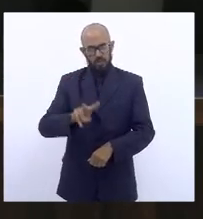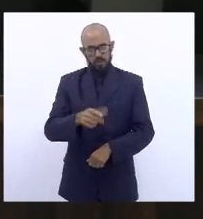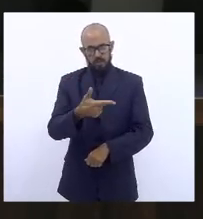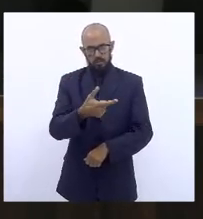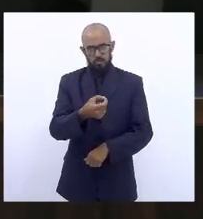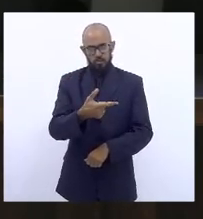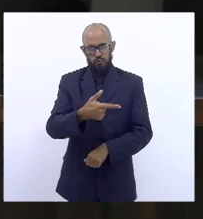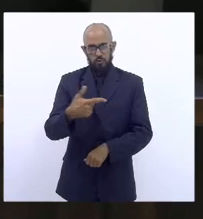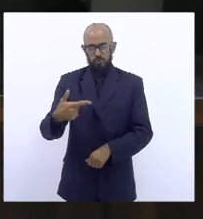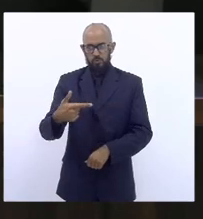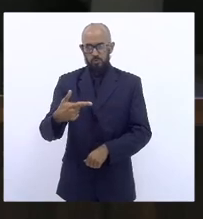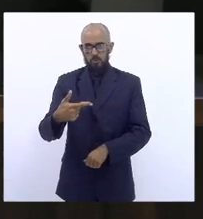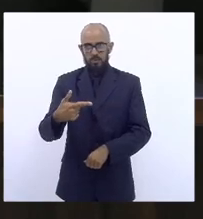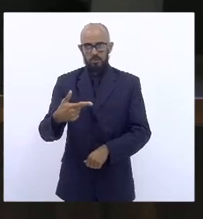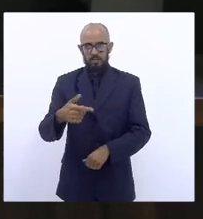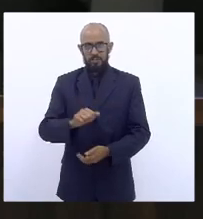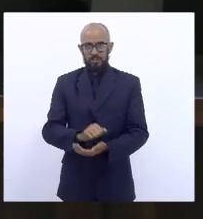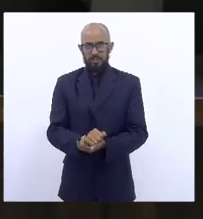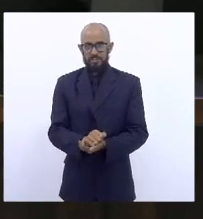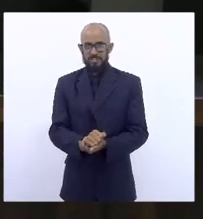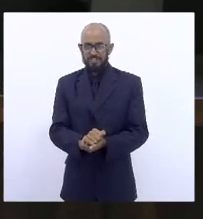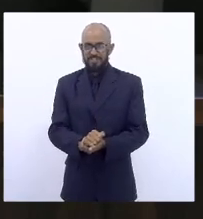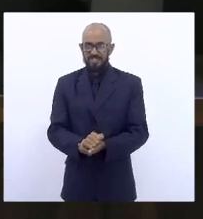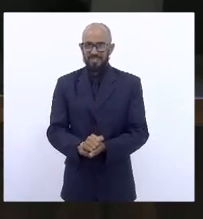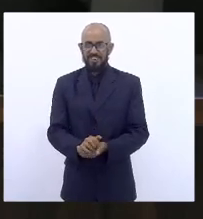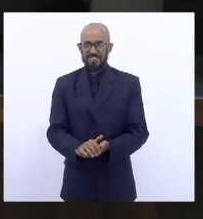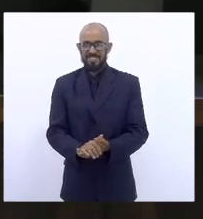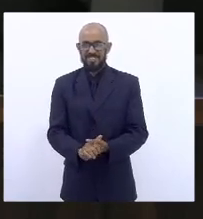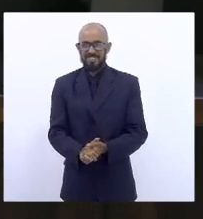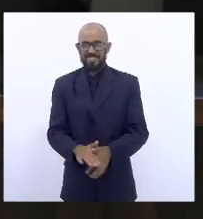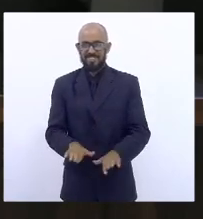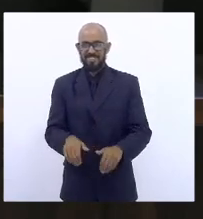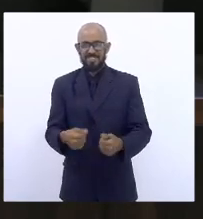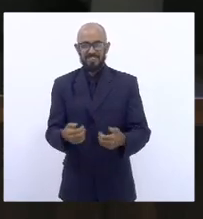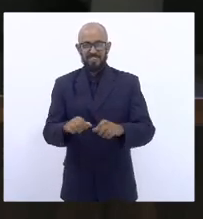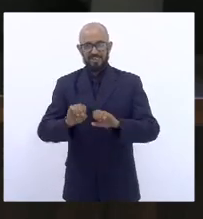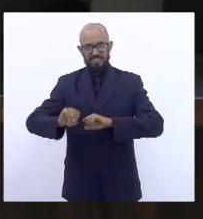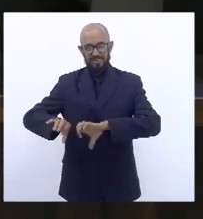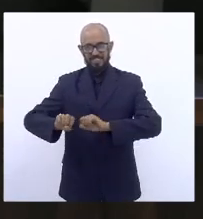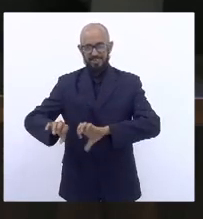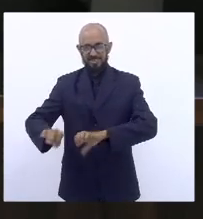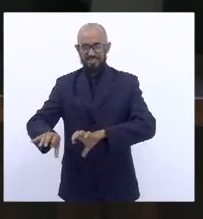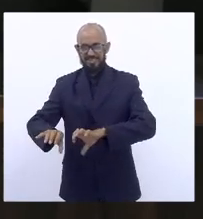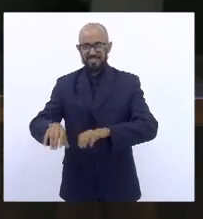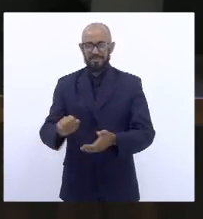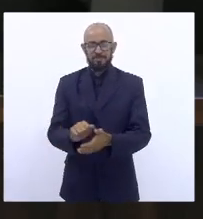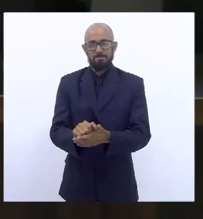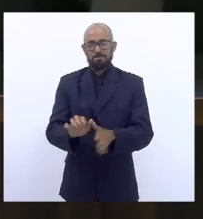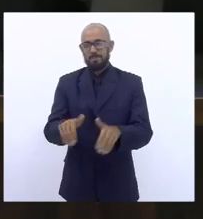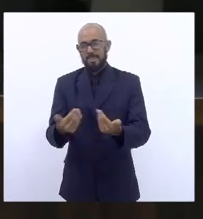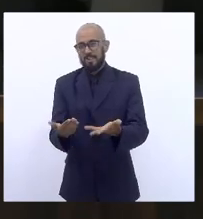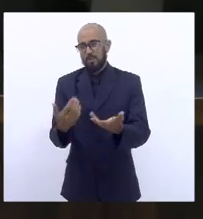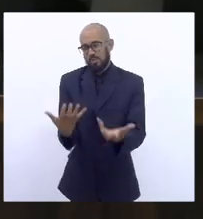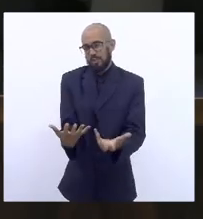o tema central é o tema da educação. E eu